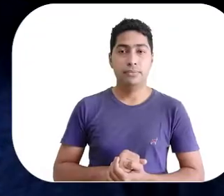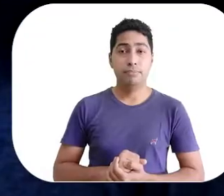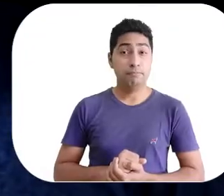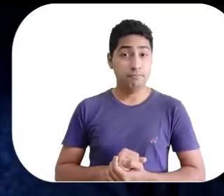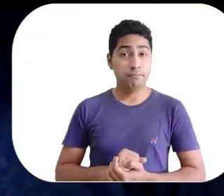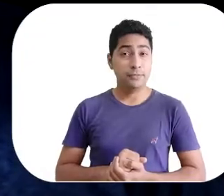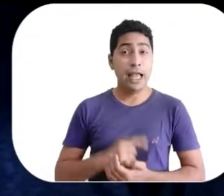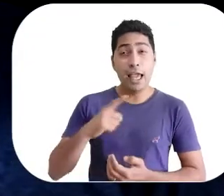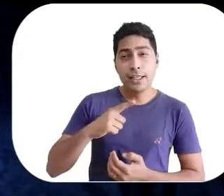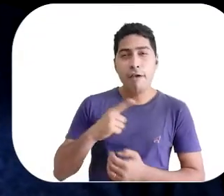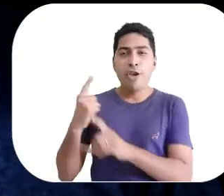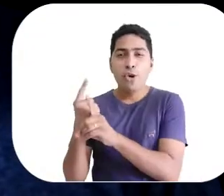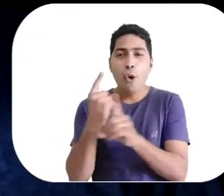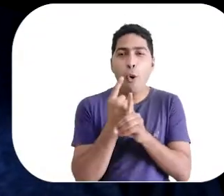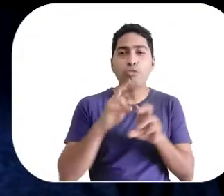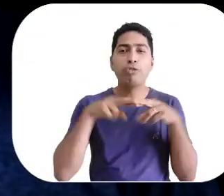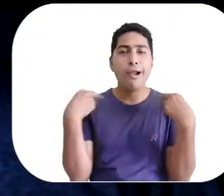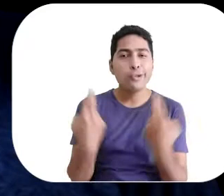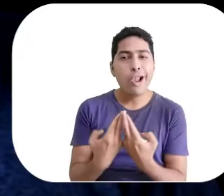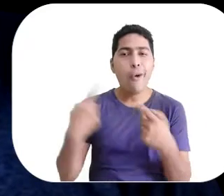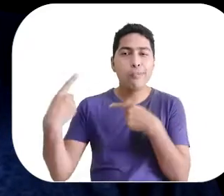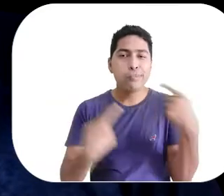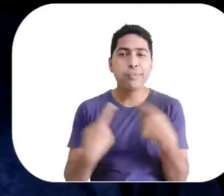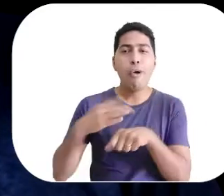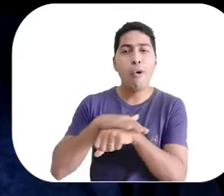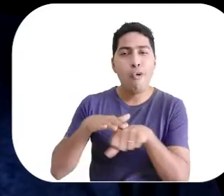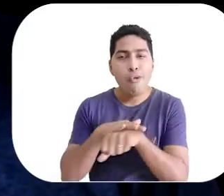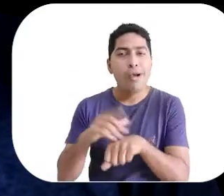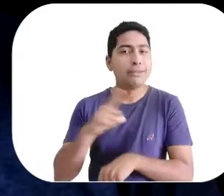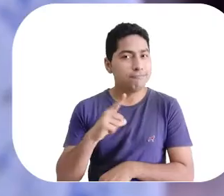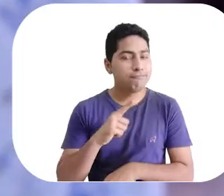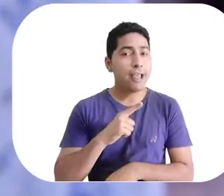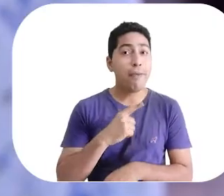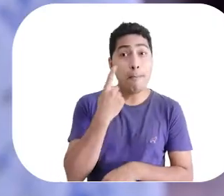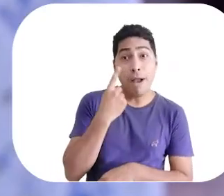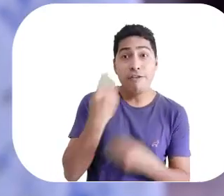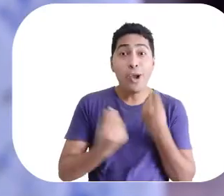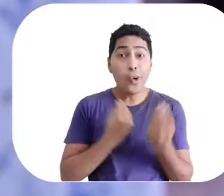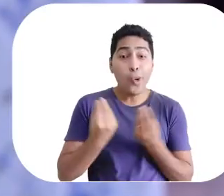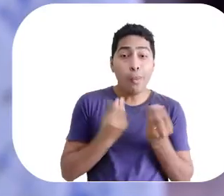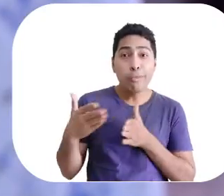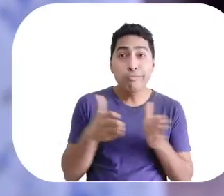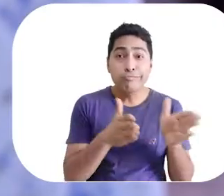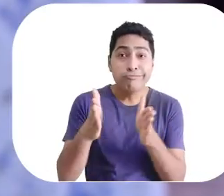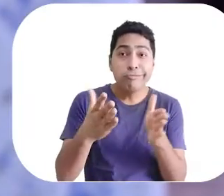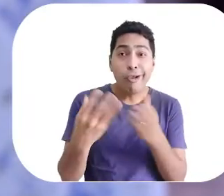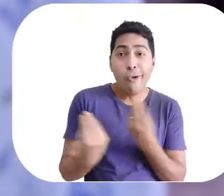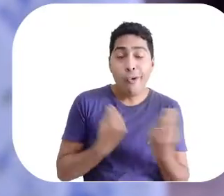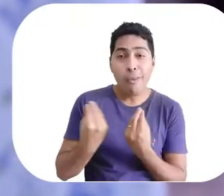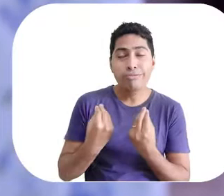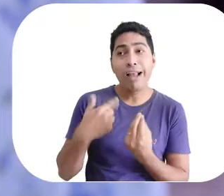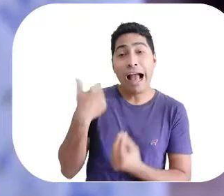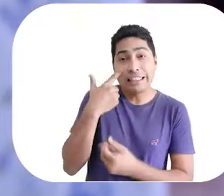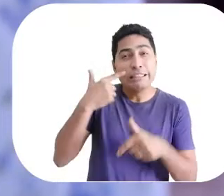E a partir dos encontros, né, de reuniões, de debate, de que caminho a gente vai seguir, a gente realmente